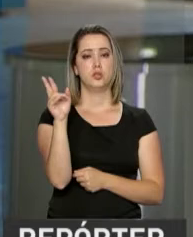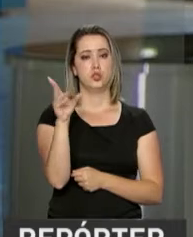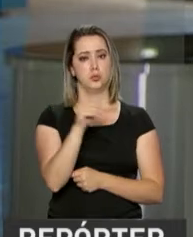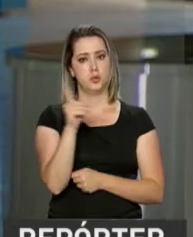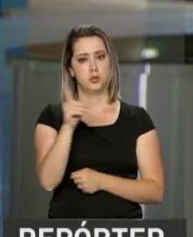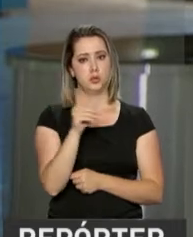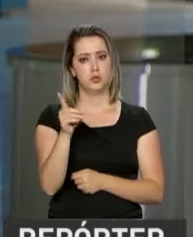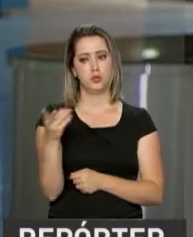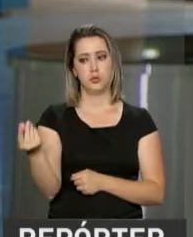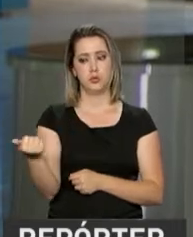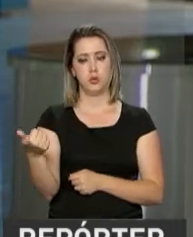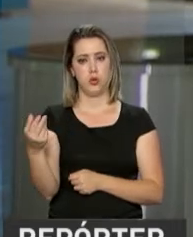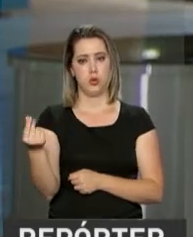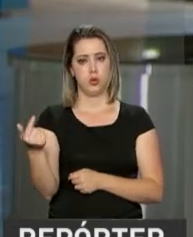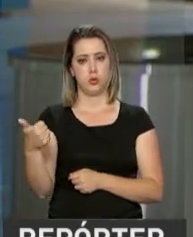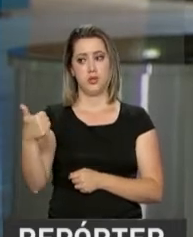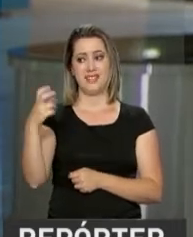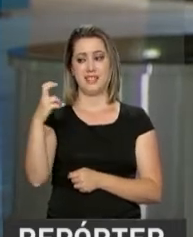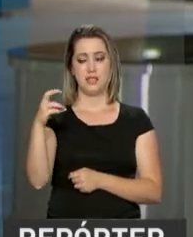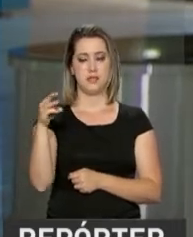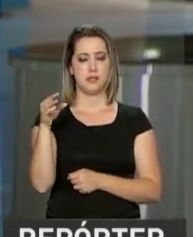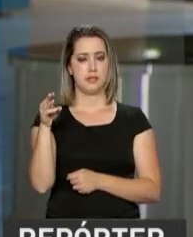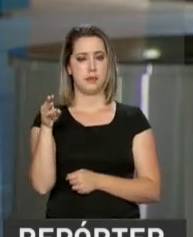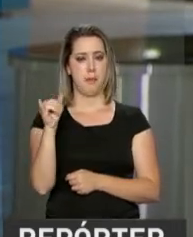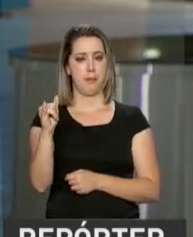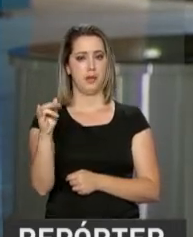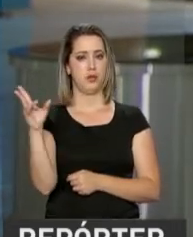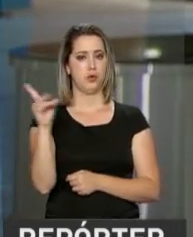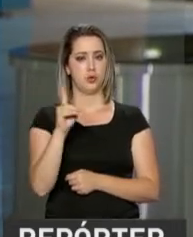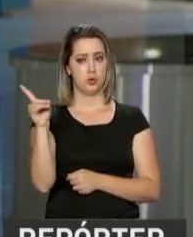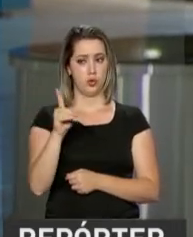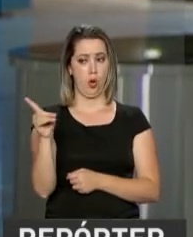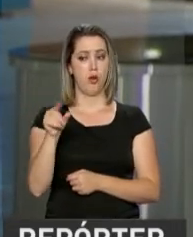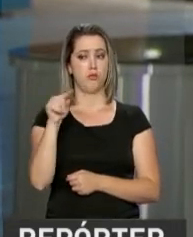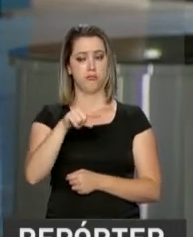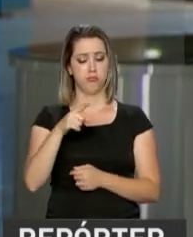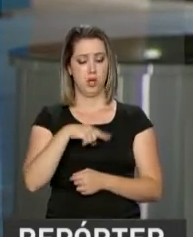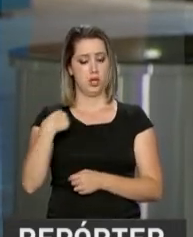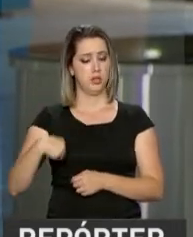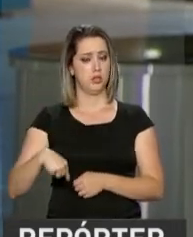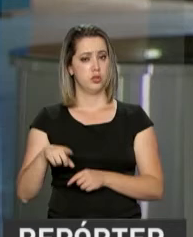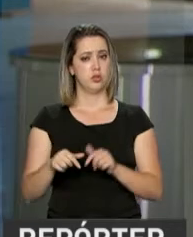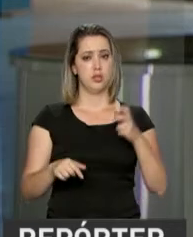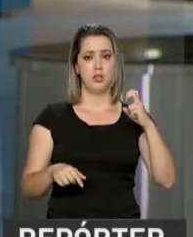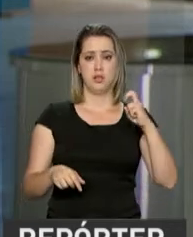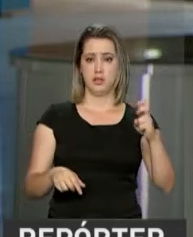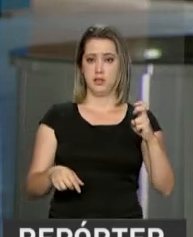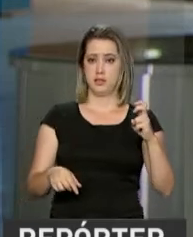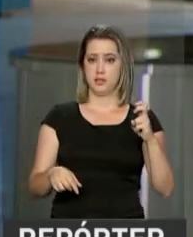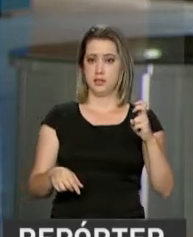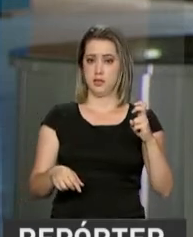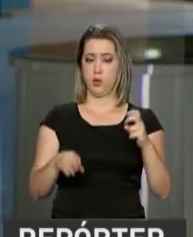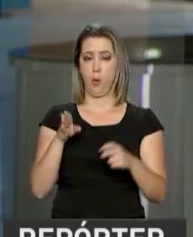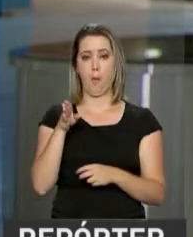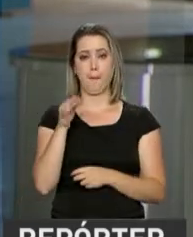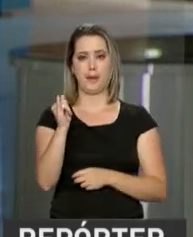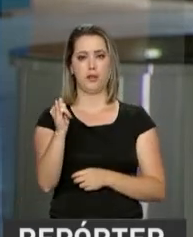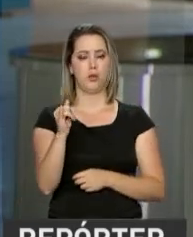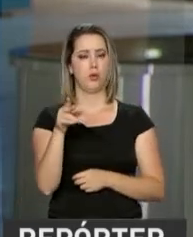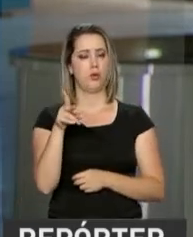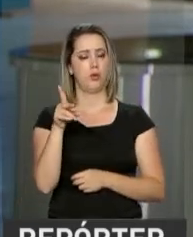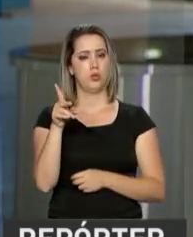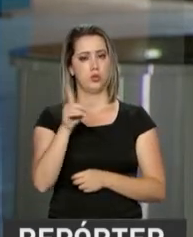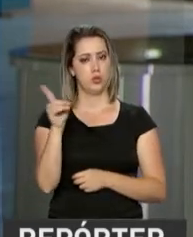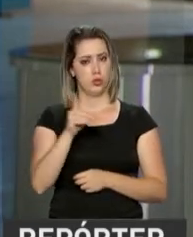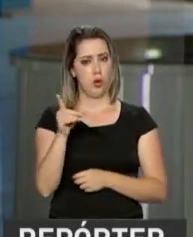chinês é de 15 bilhões de dólares o aporte brasileiro é de 5 bilhões de dólares via bnds